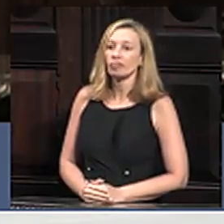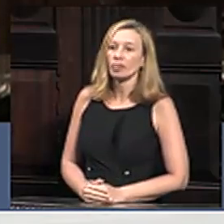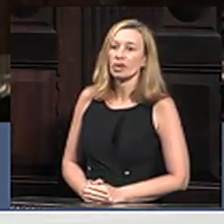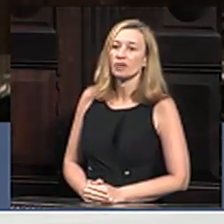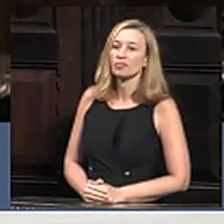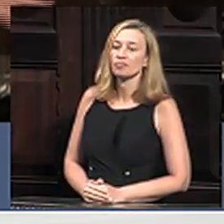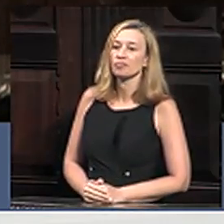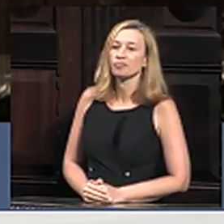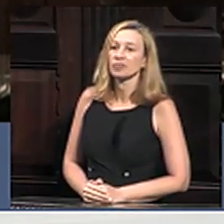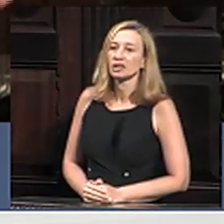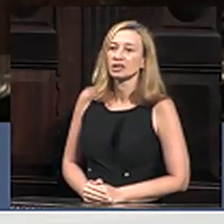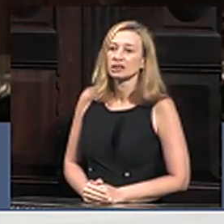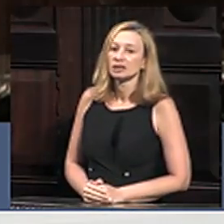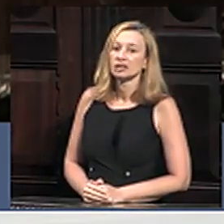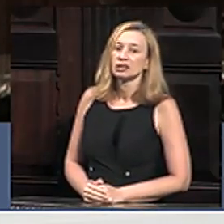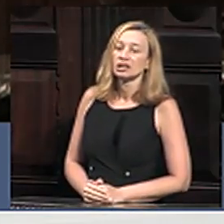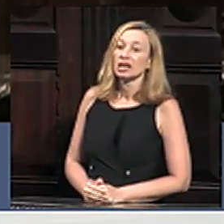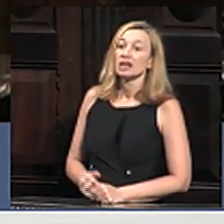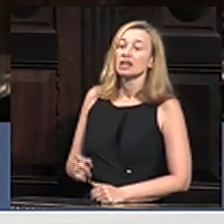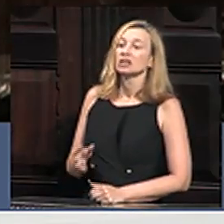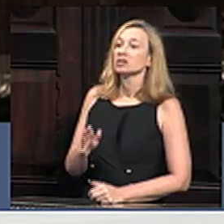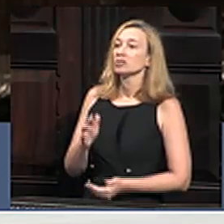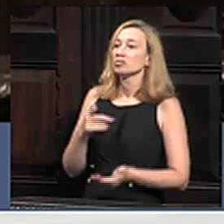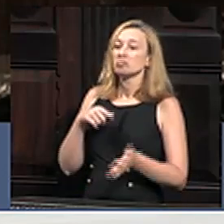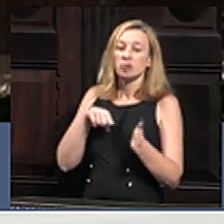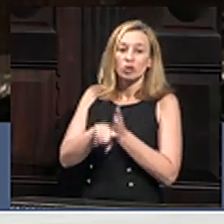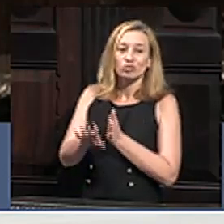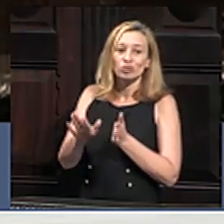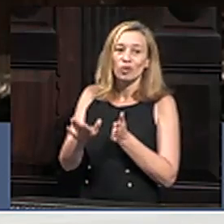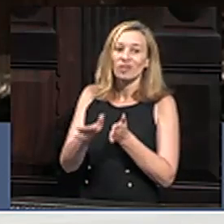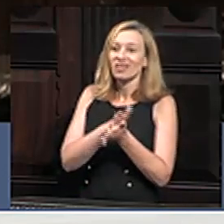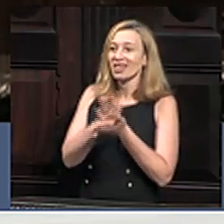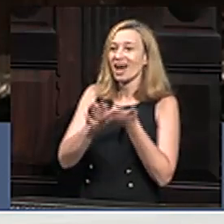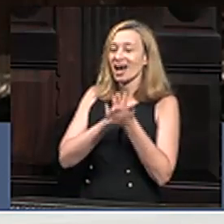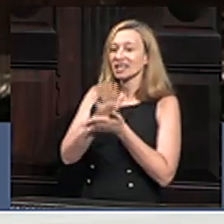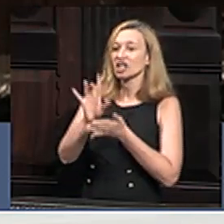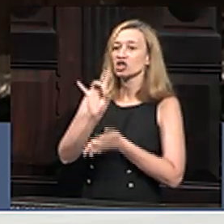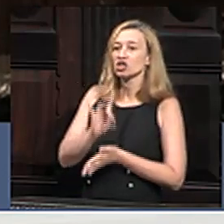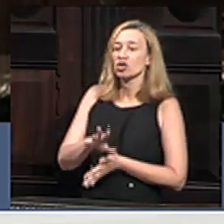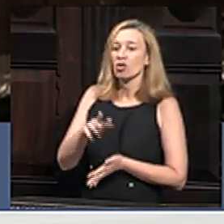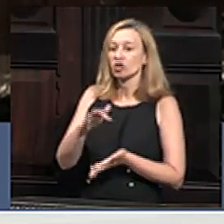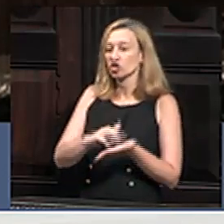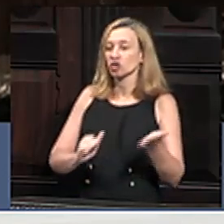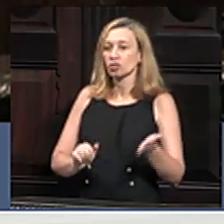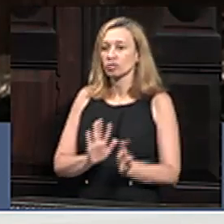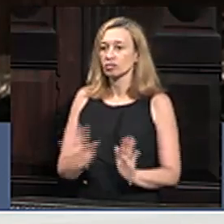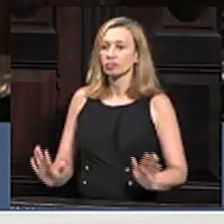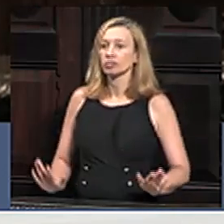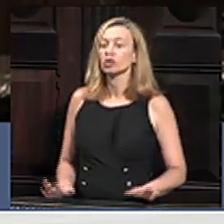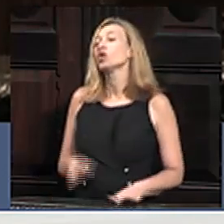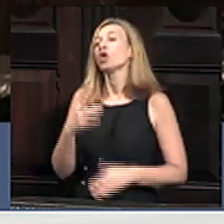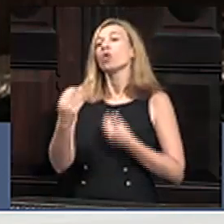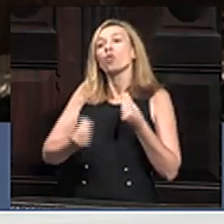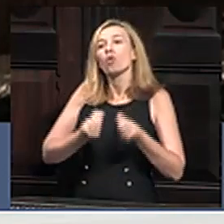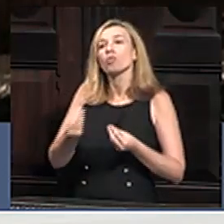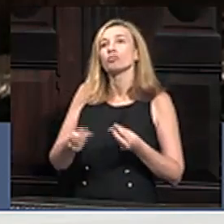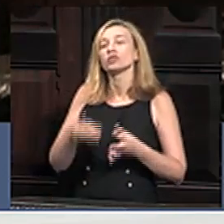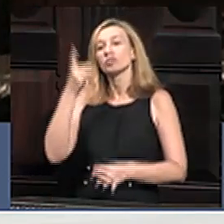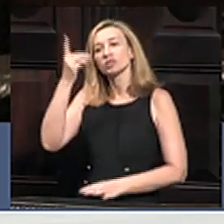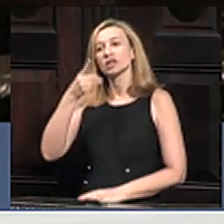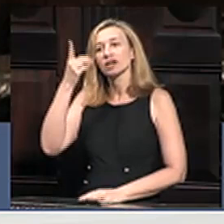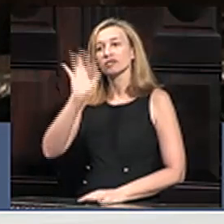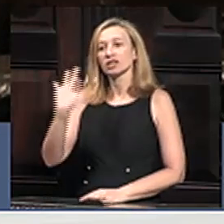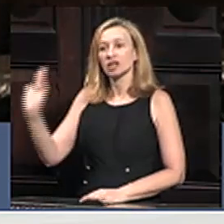do plenário da Câmara dos Deputados. Como o deputado federal já representava uma